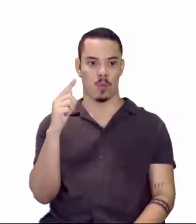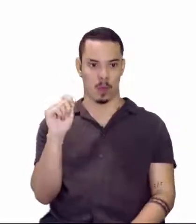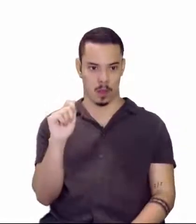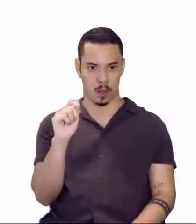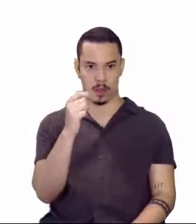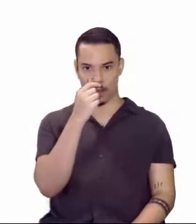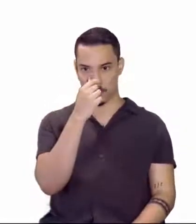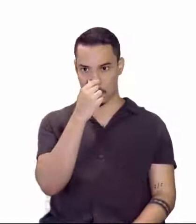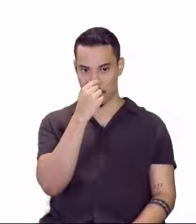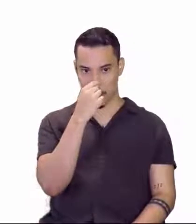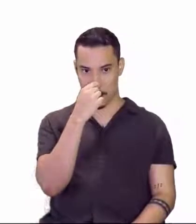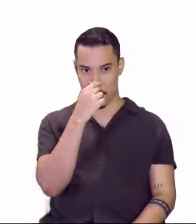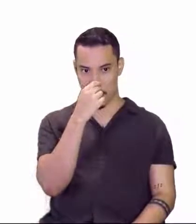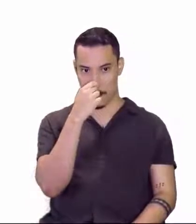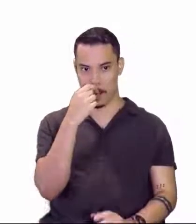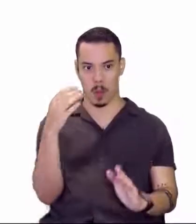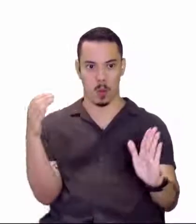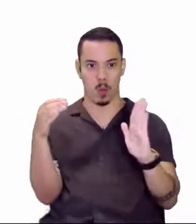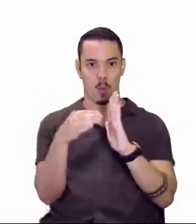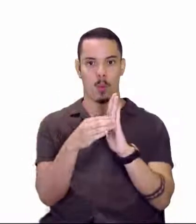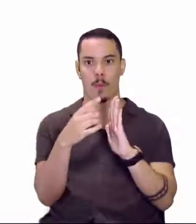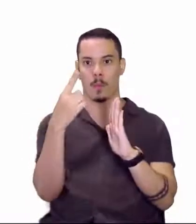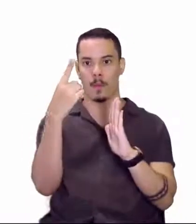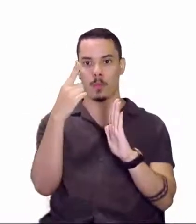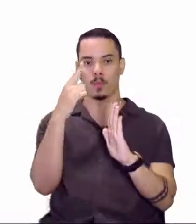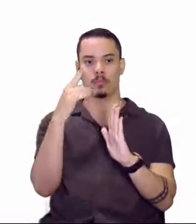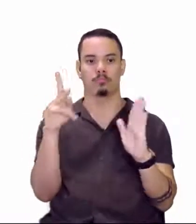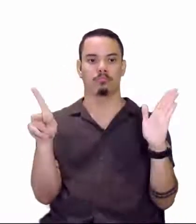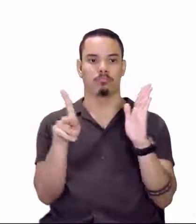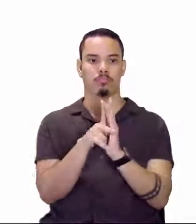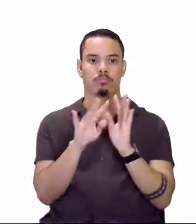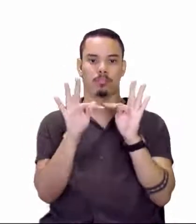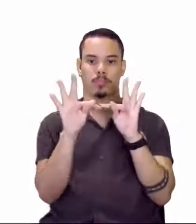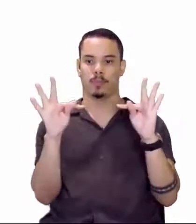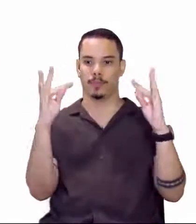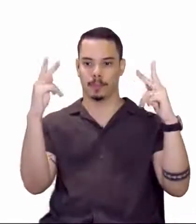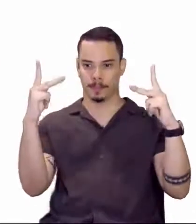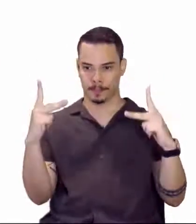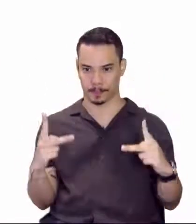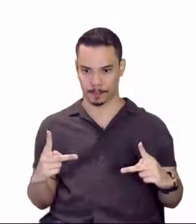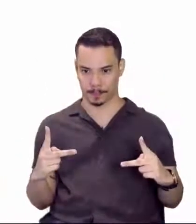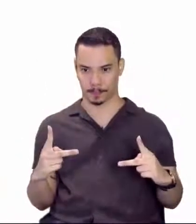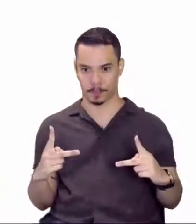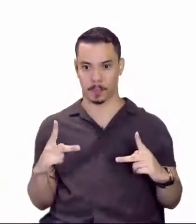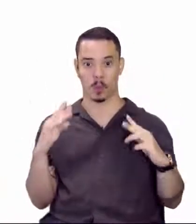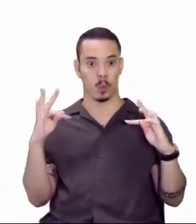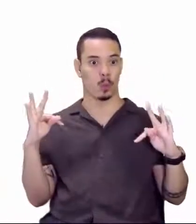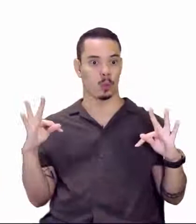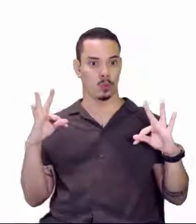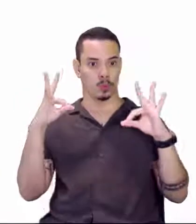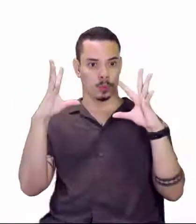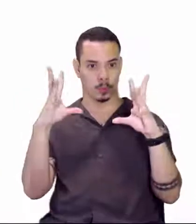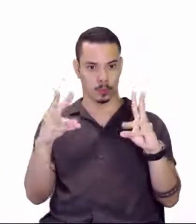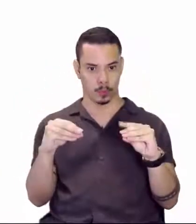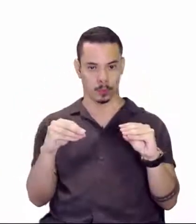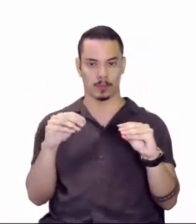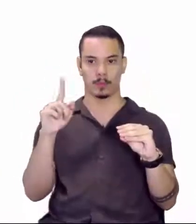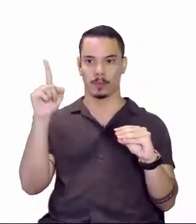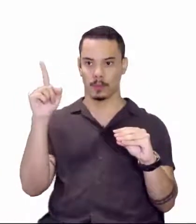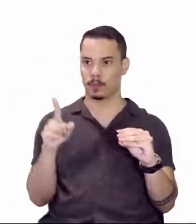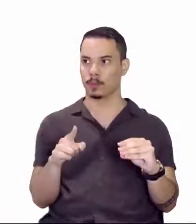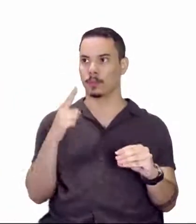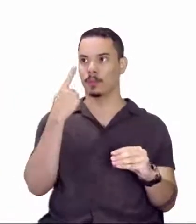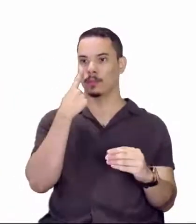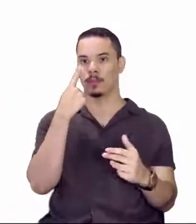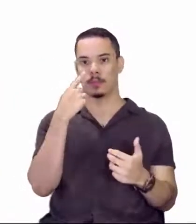seja, no grupo 1 da tabela periódica. Todos esses elementos que você está vendo aqui